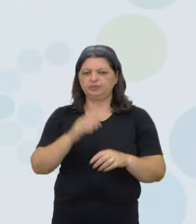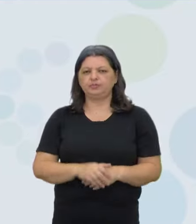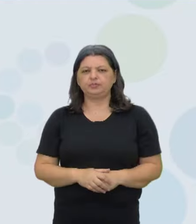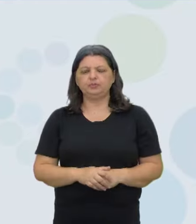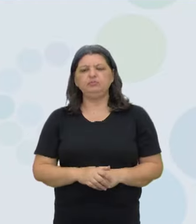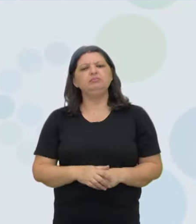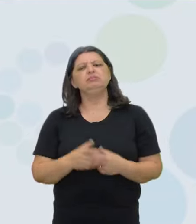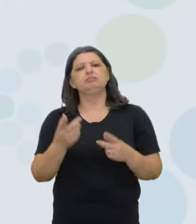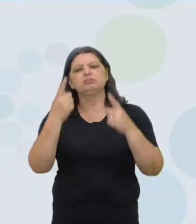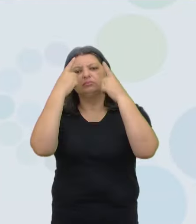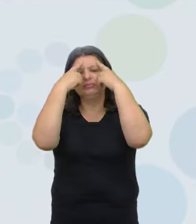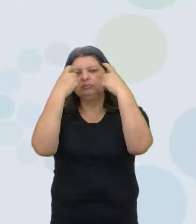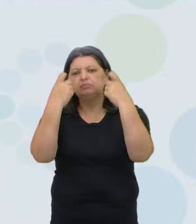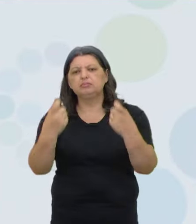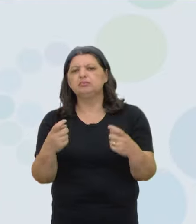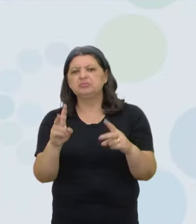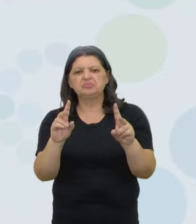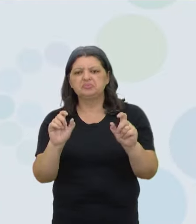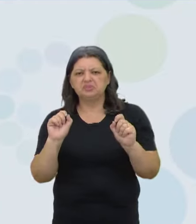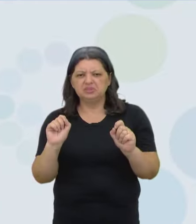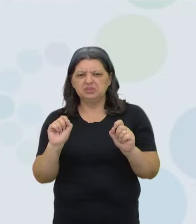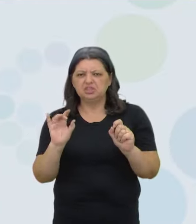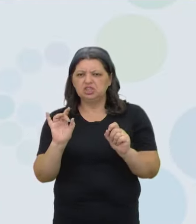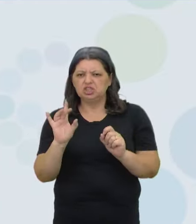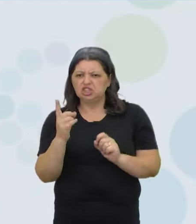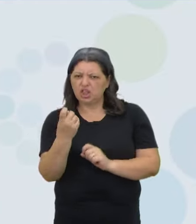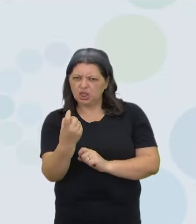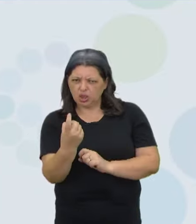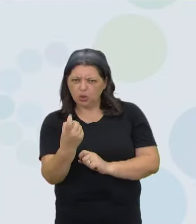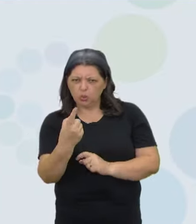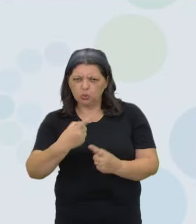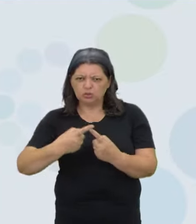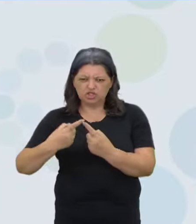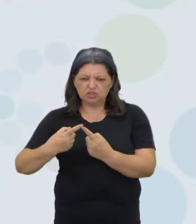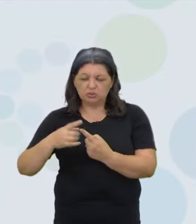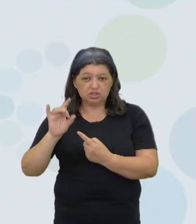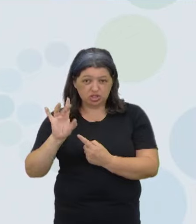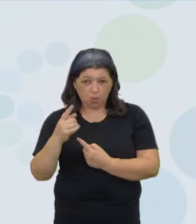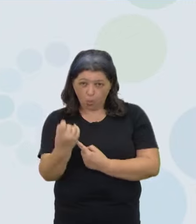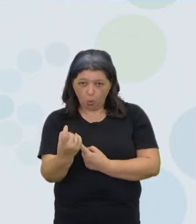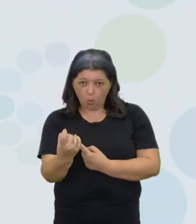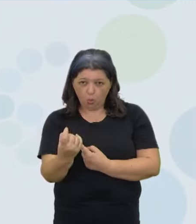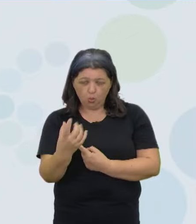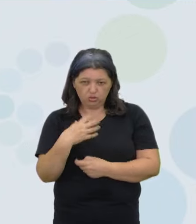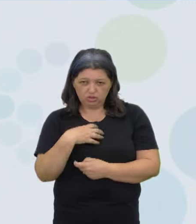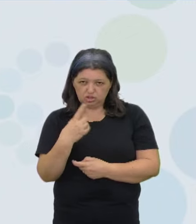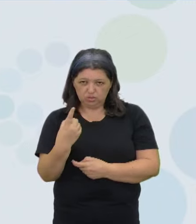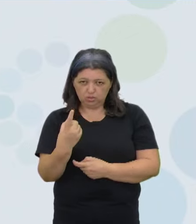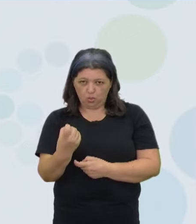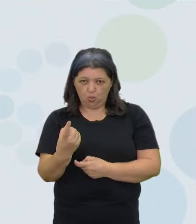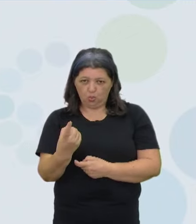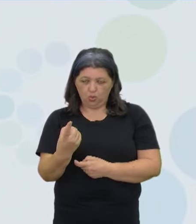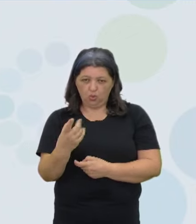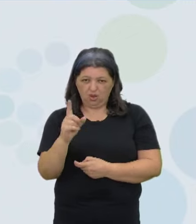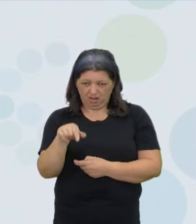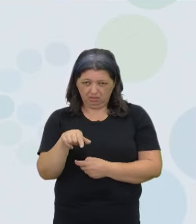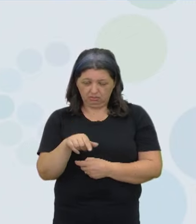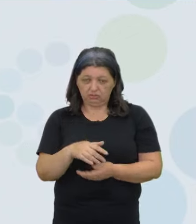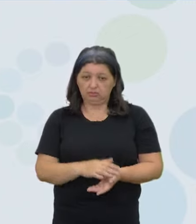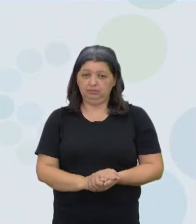a gente fala sobre violência, só existe um tipo de violência? Só existe aí uma maneira, né, de ter